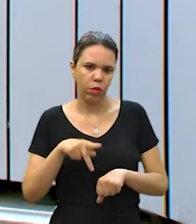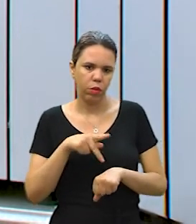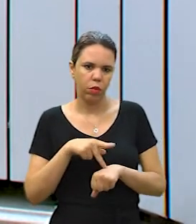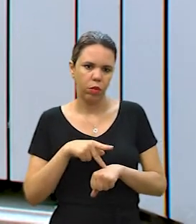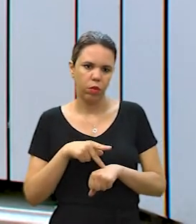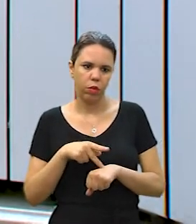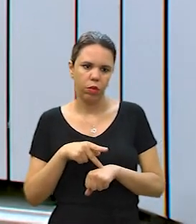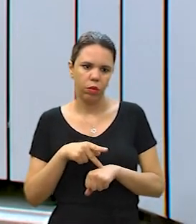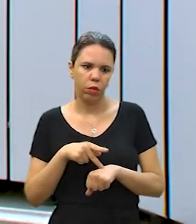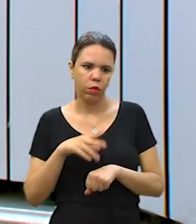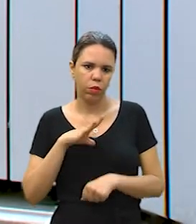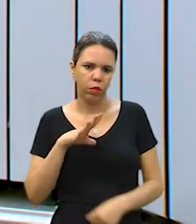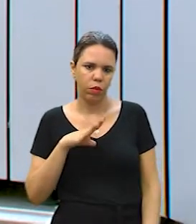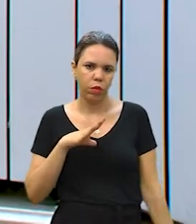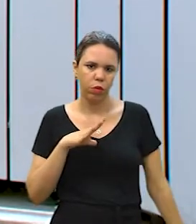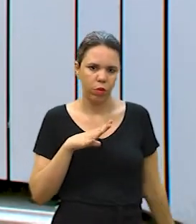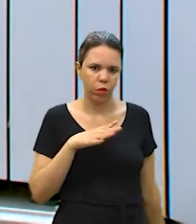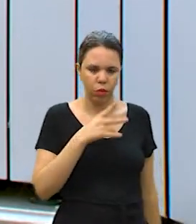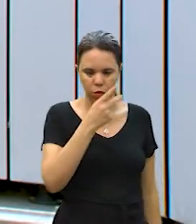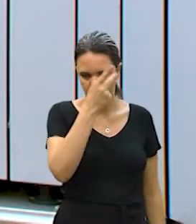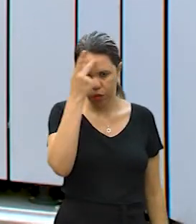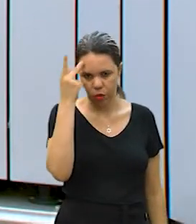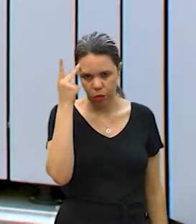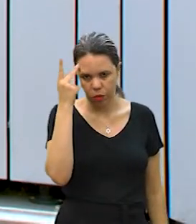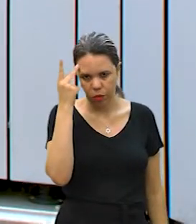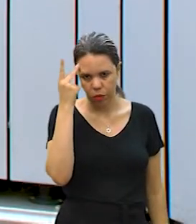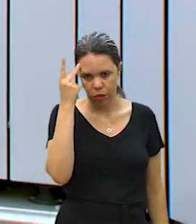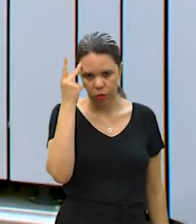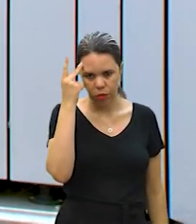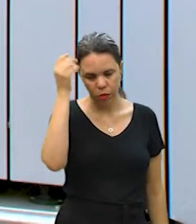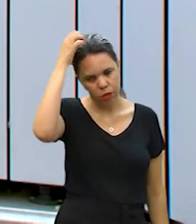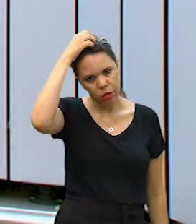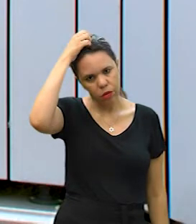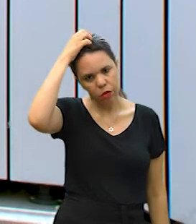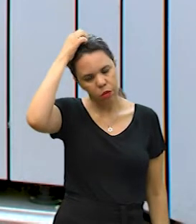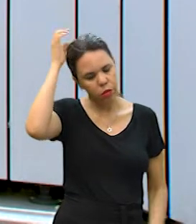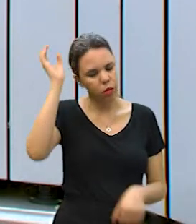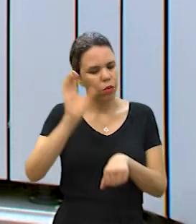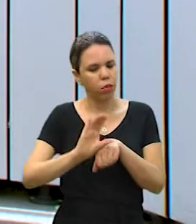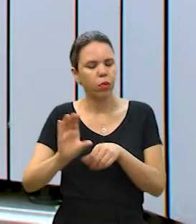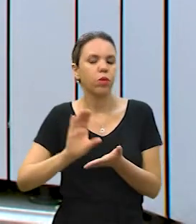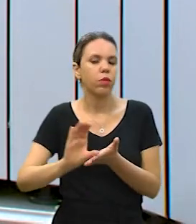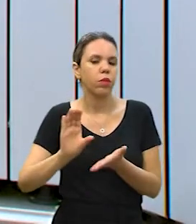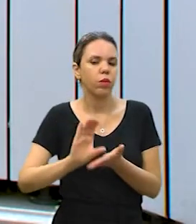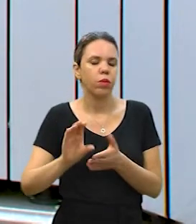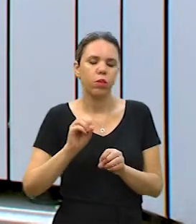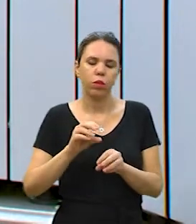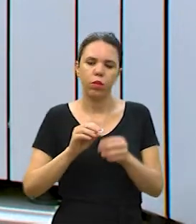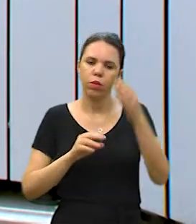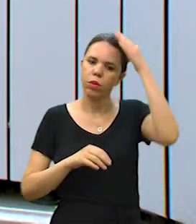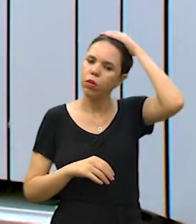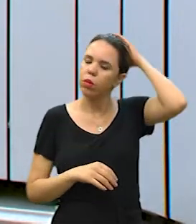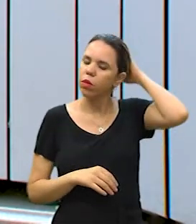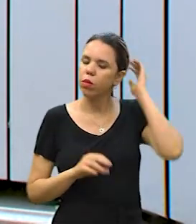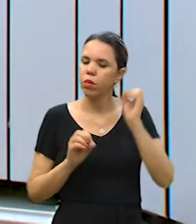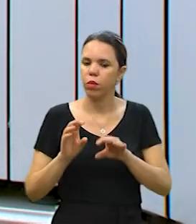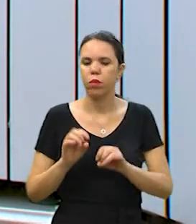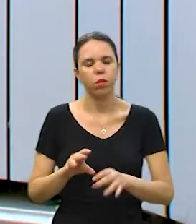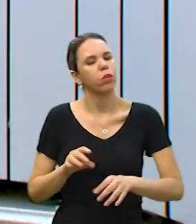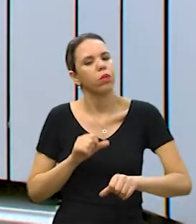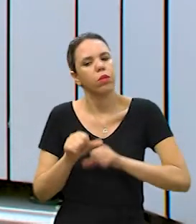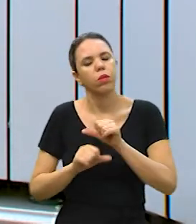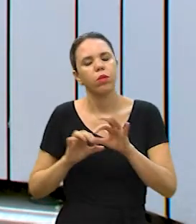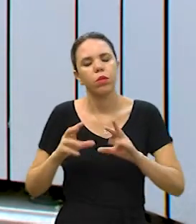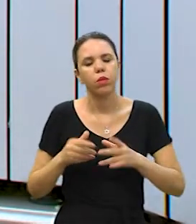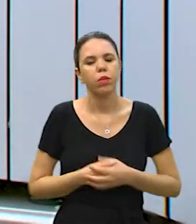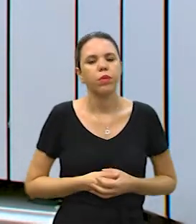a cidade, as pessoas, né? Então, investir em educação é investir em informação, é mudar tudo.